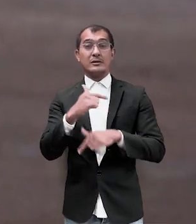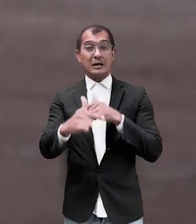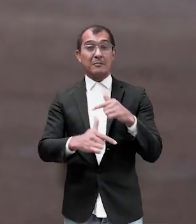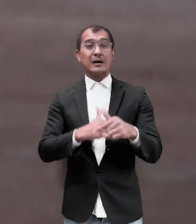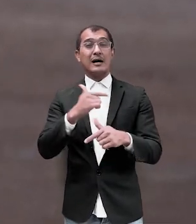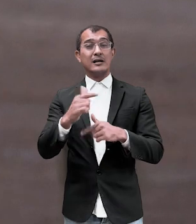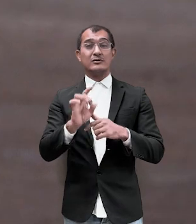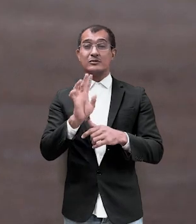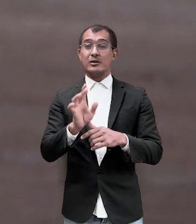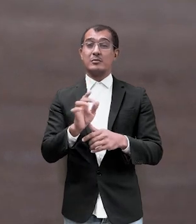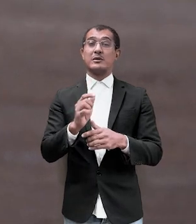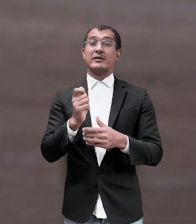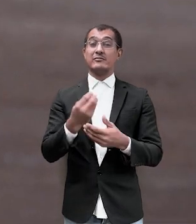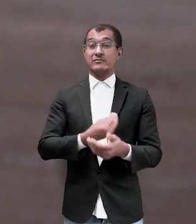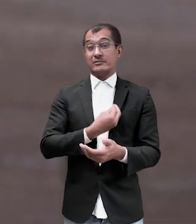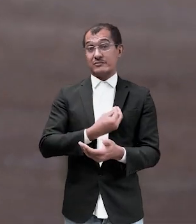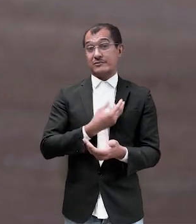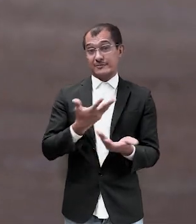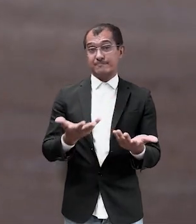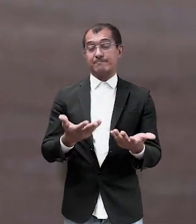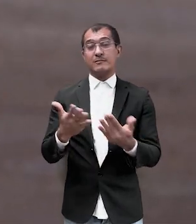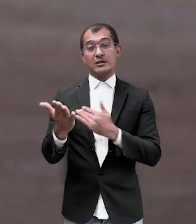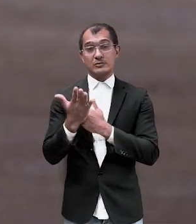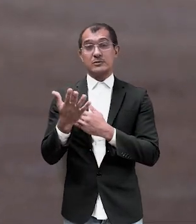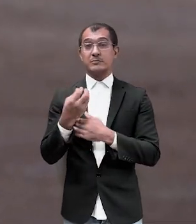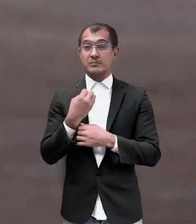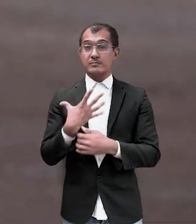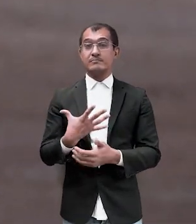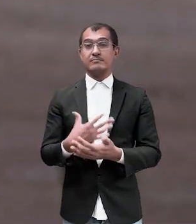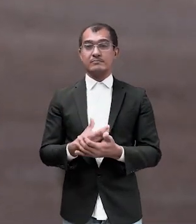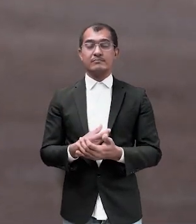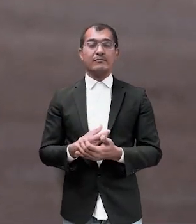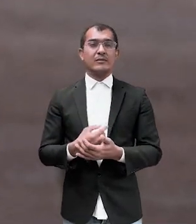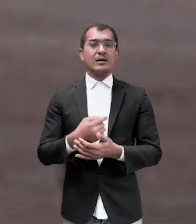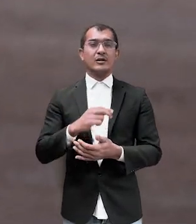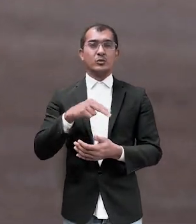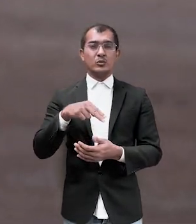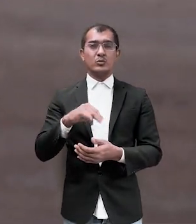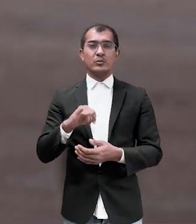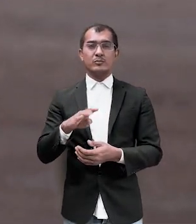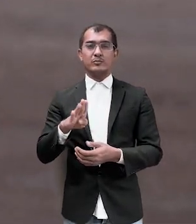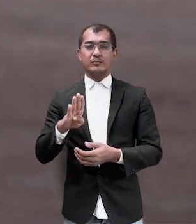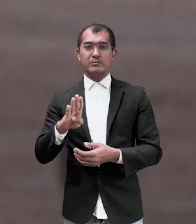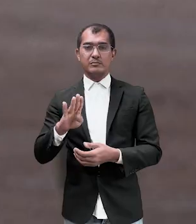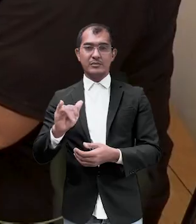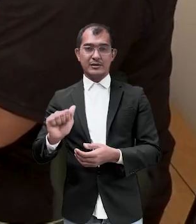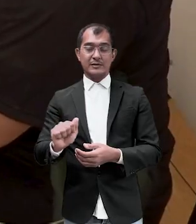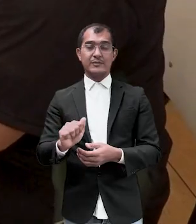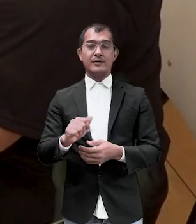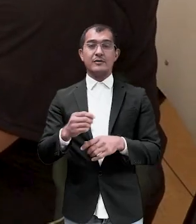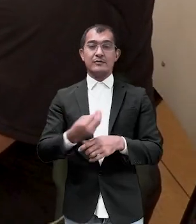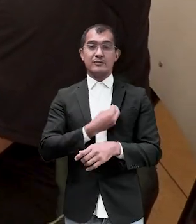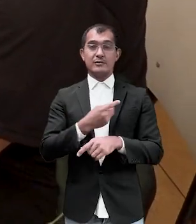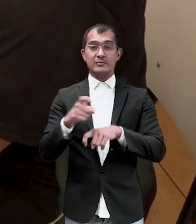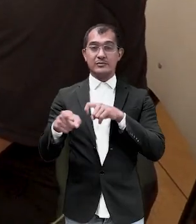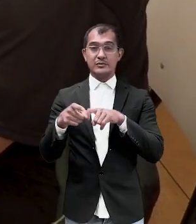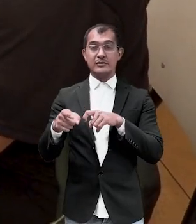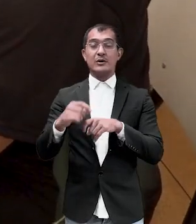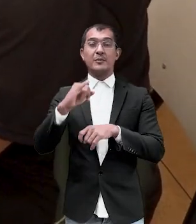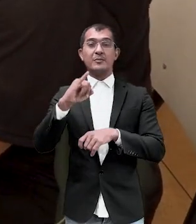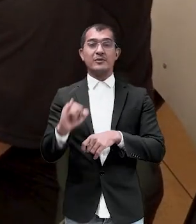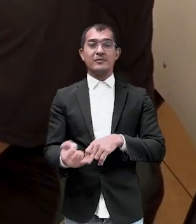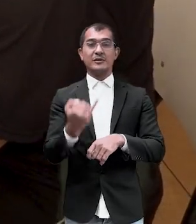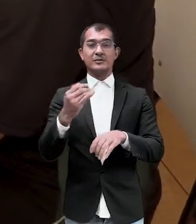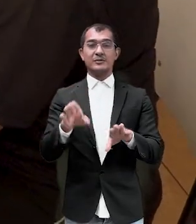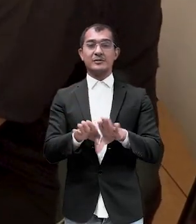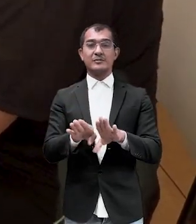fraco eu vivo para mod de trabalho para viver então isso aqui é uma grande ajuda Núbia mora na zona rural